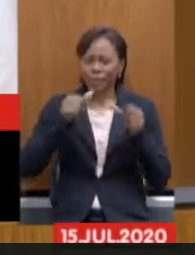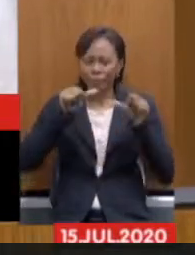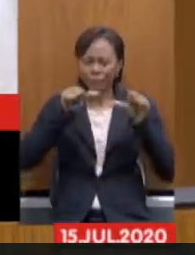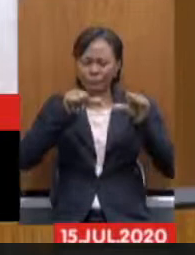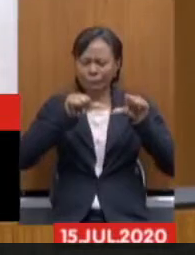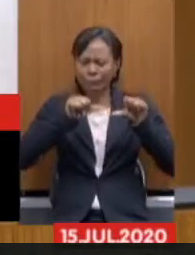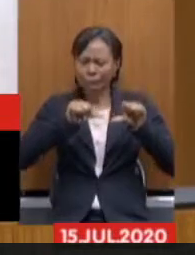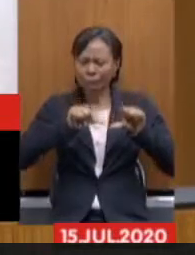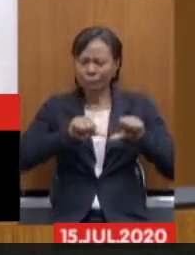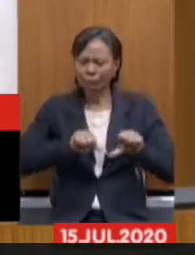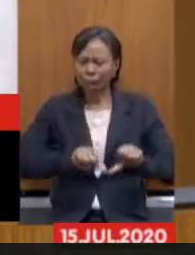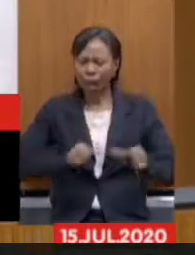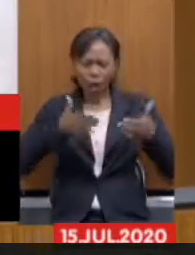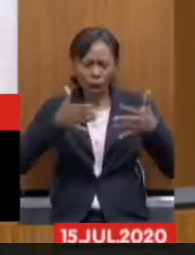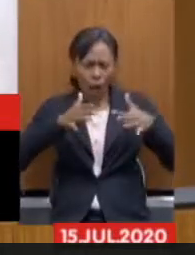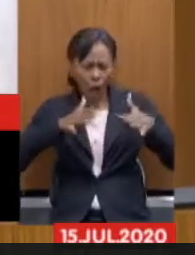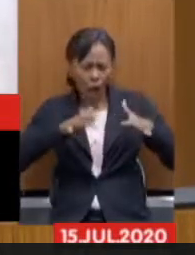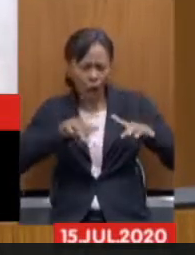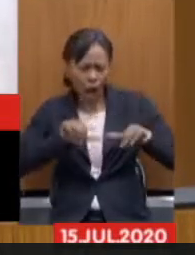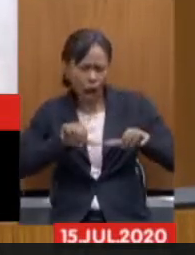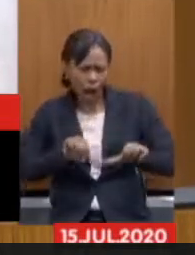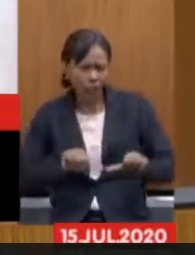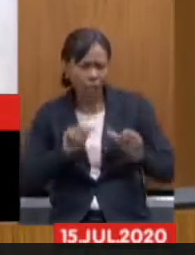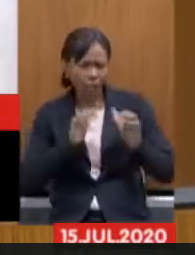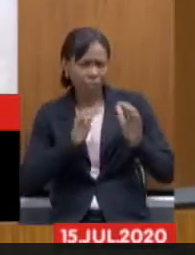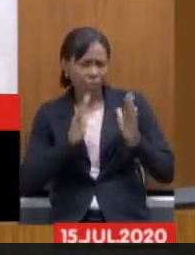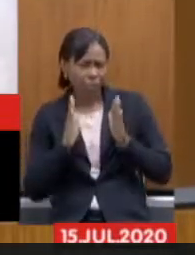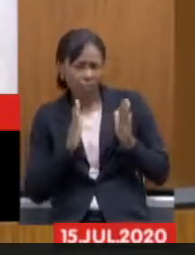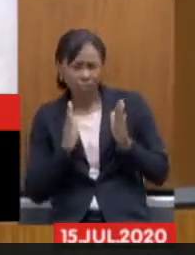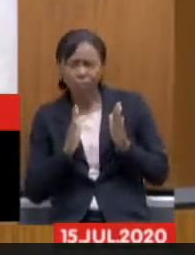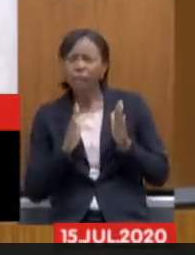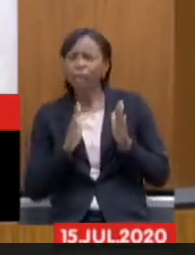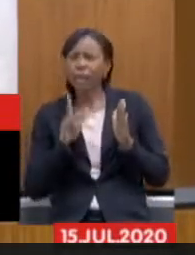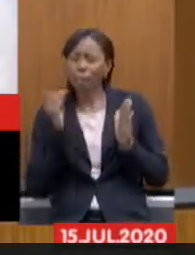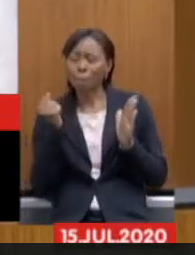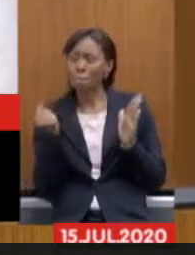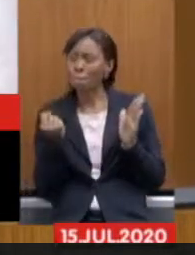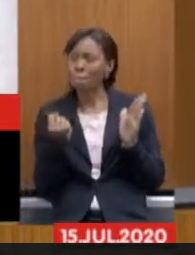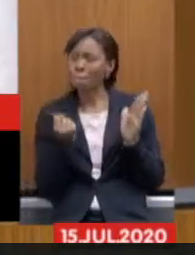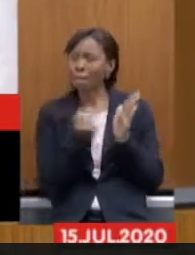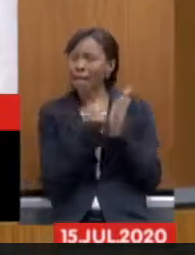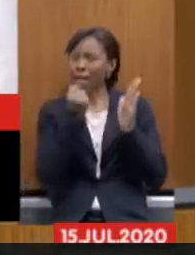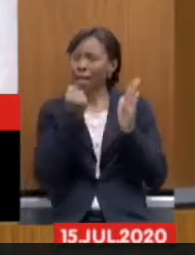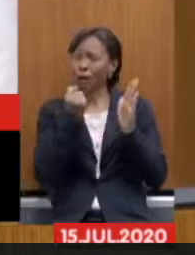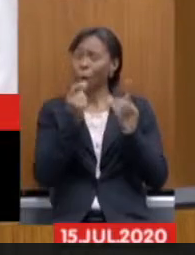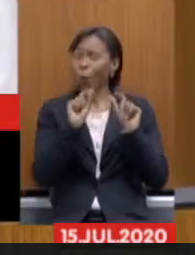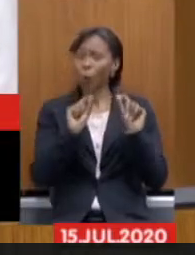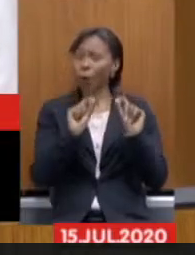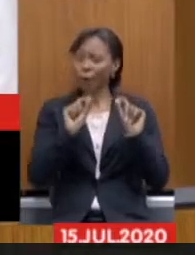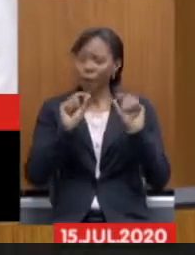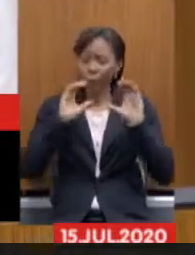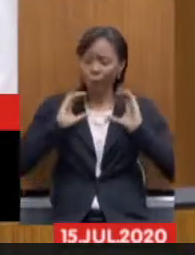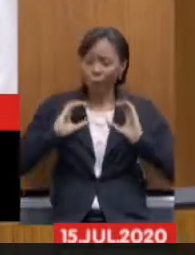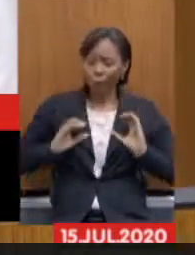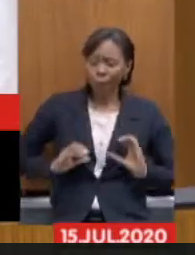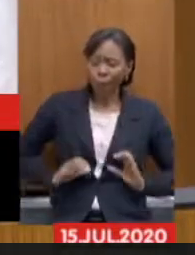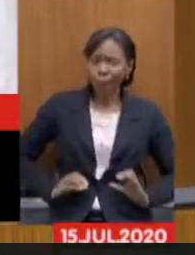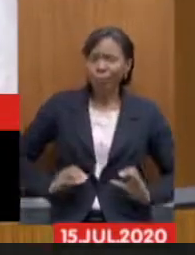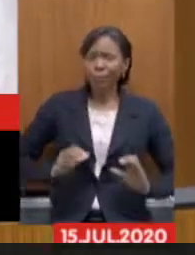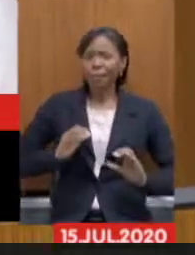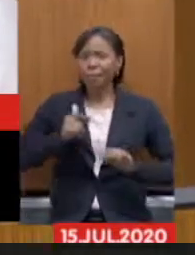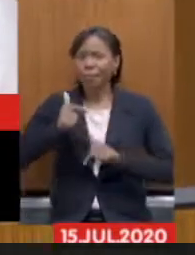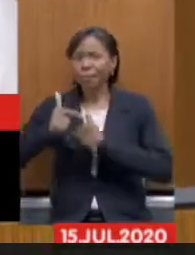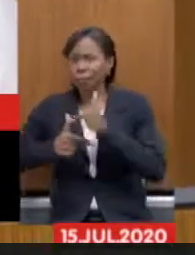é um marco tá no marco de comportamentos no marco de trabalho de